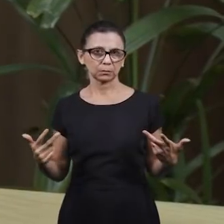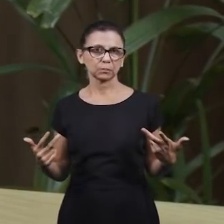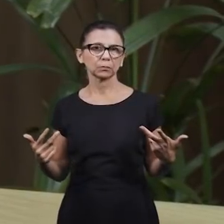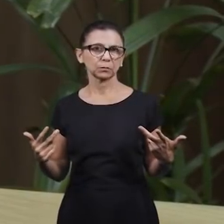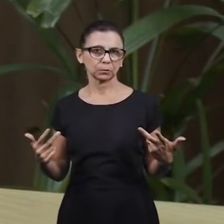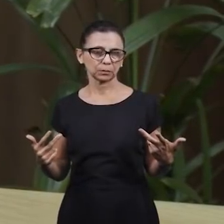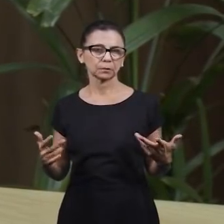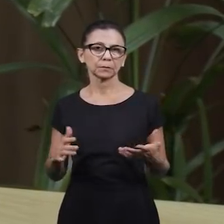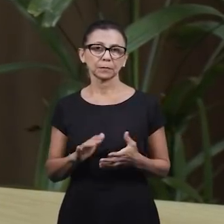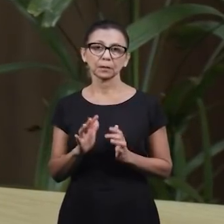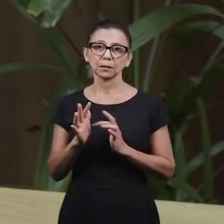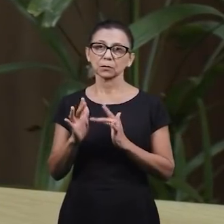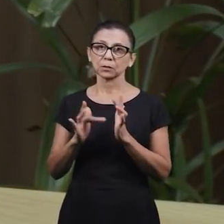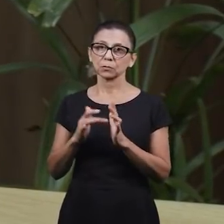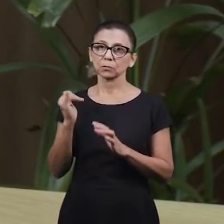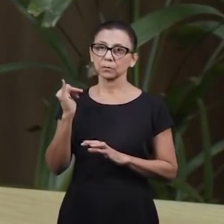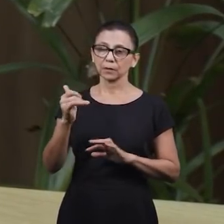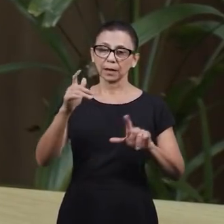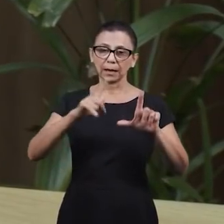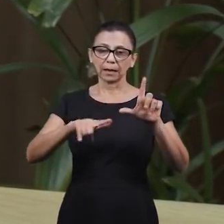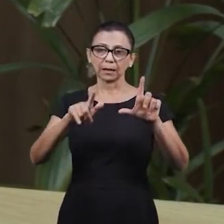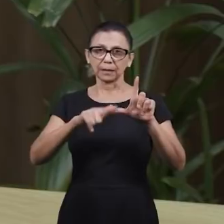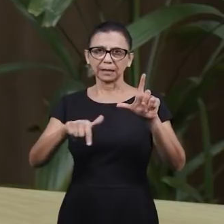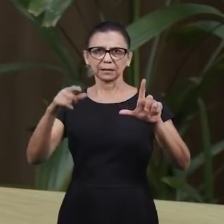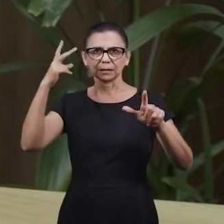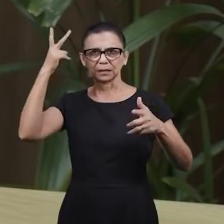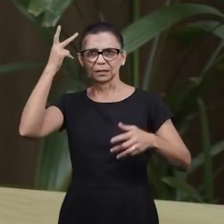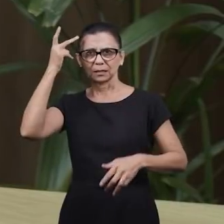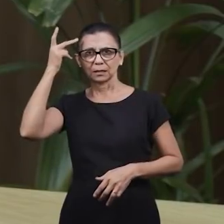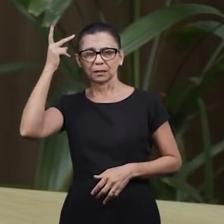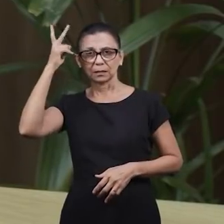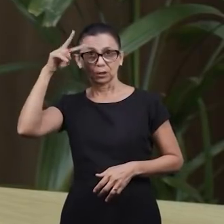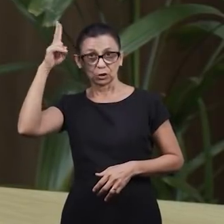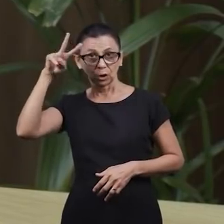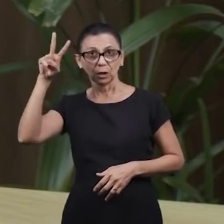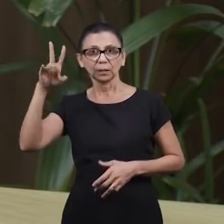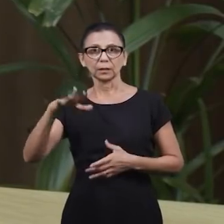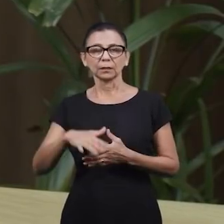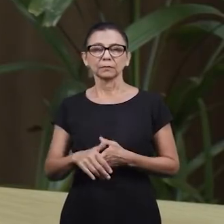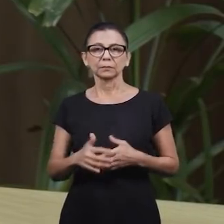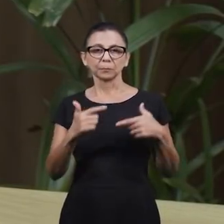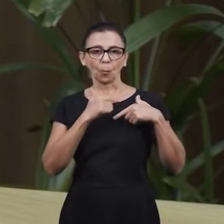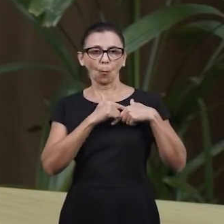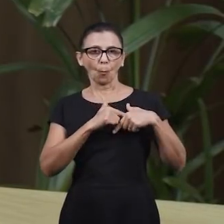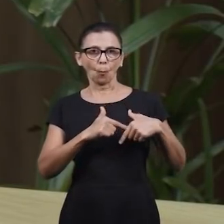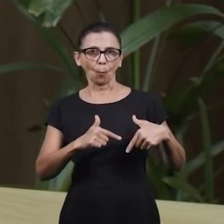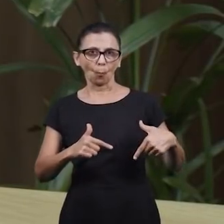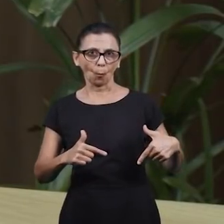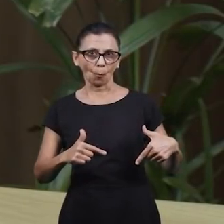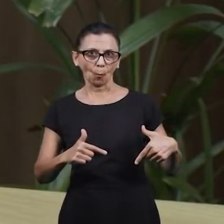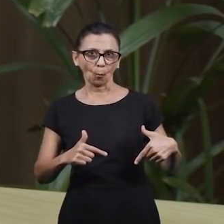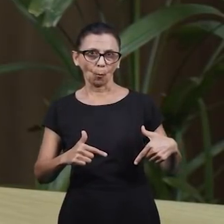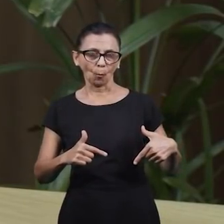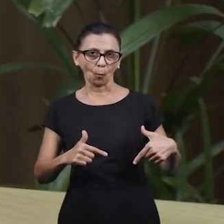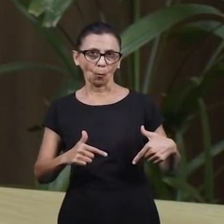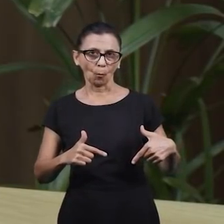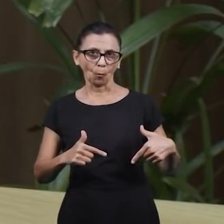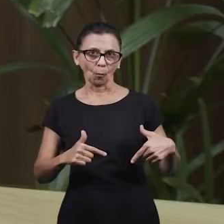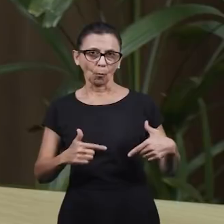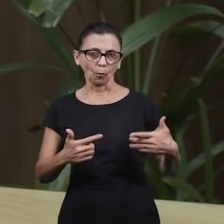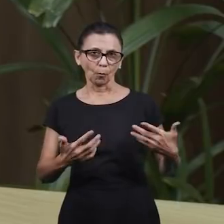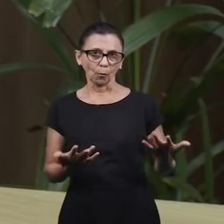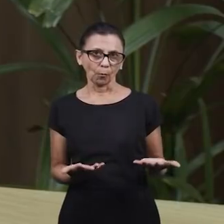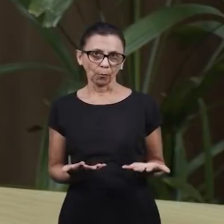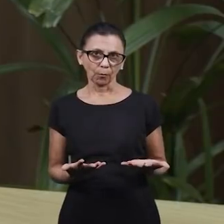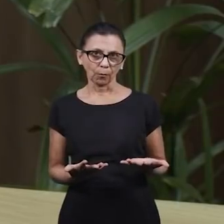porque o Senhor Jesus disse, a letra mata. A letra mata, né? No sentido de que você não